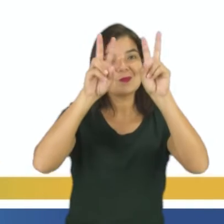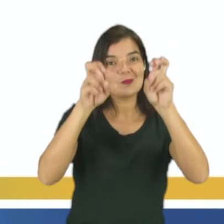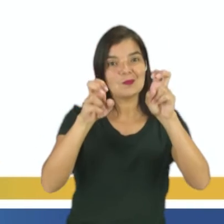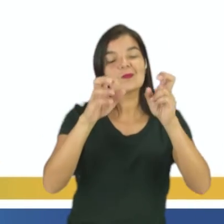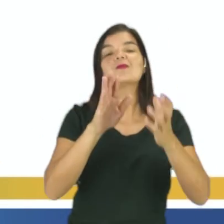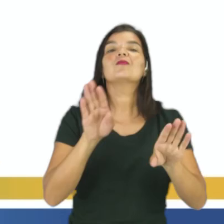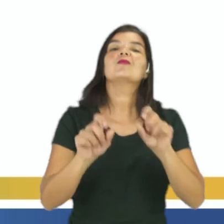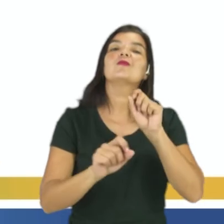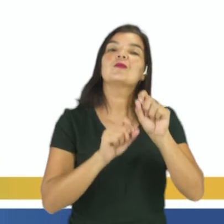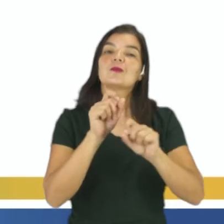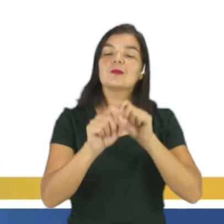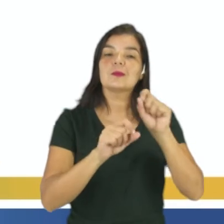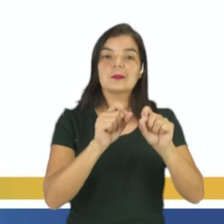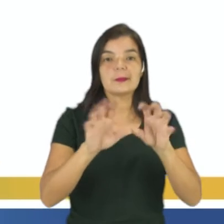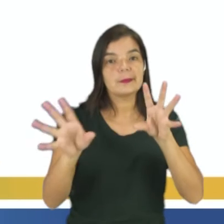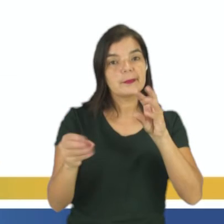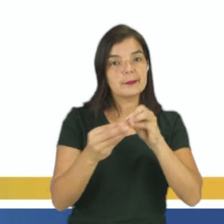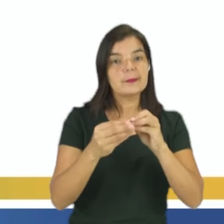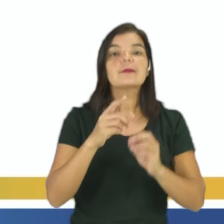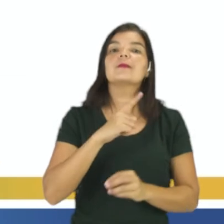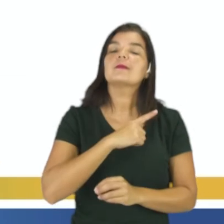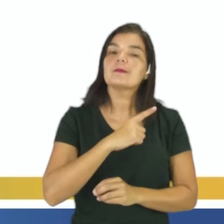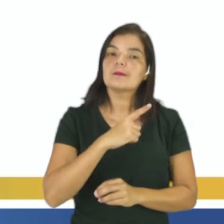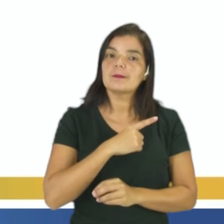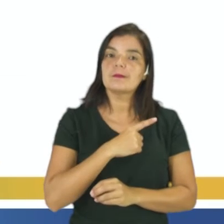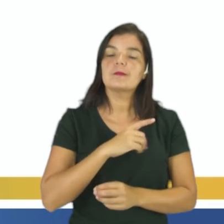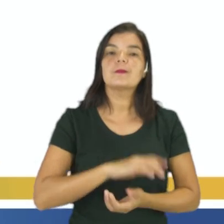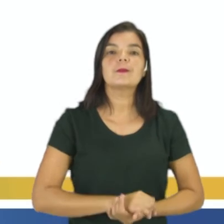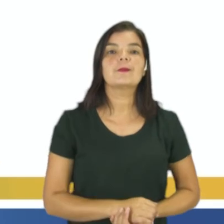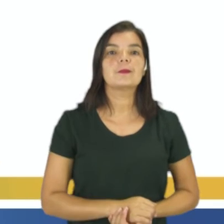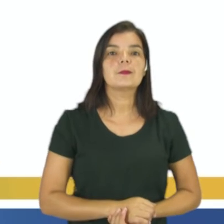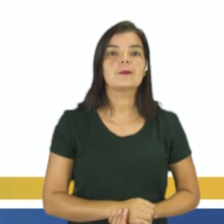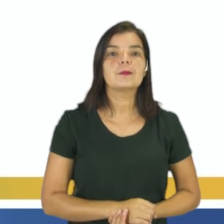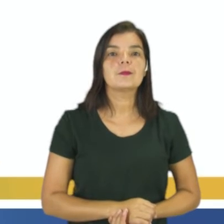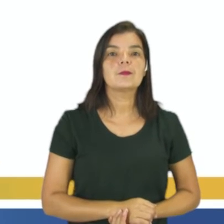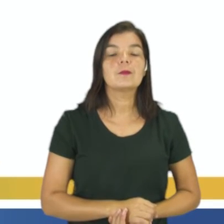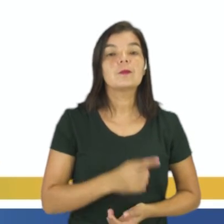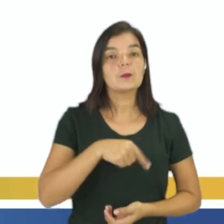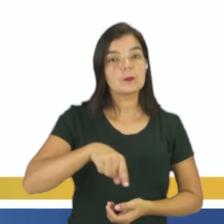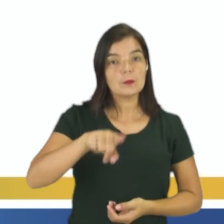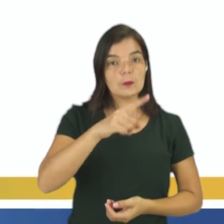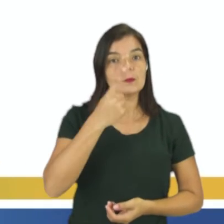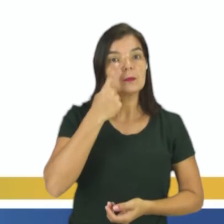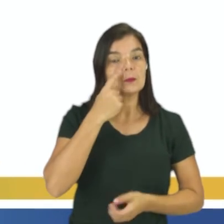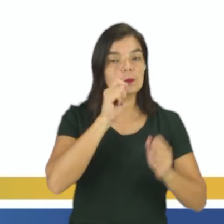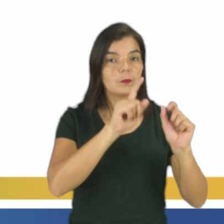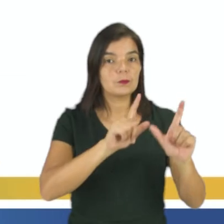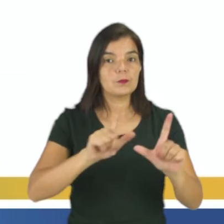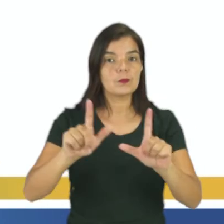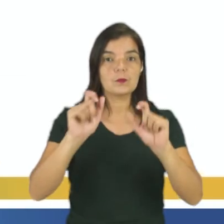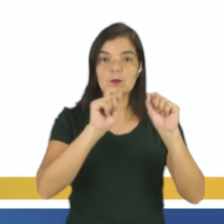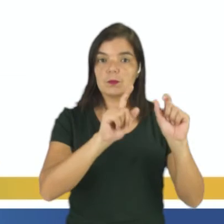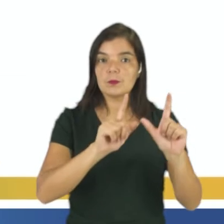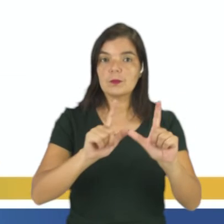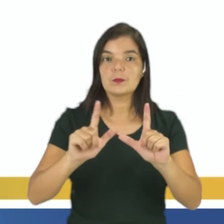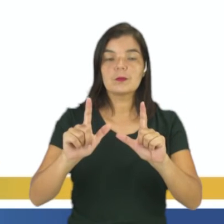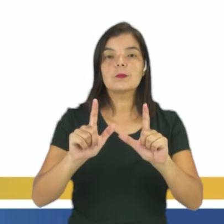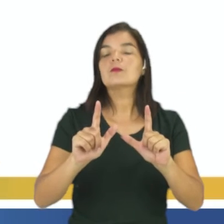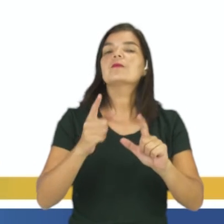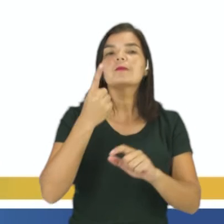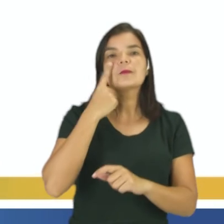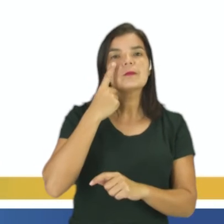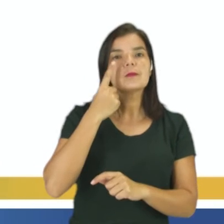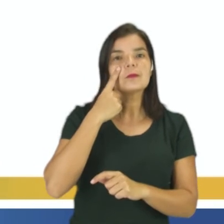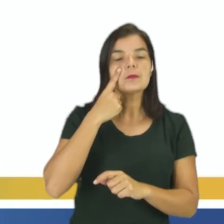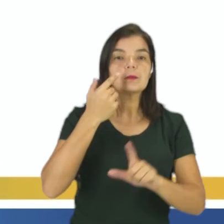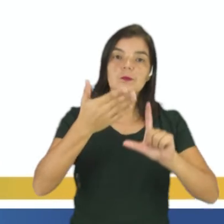o que é muito interessante. A resenha tem que ter um título, tá? Depois vocês parem os slides quando